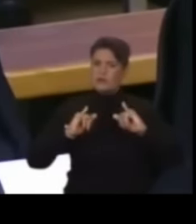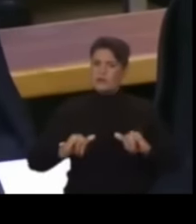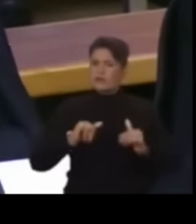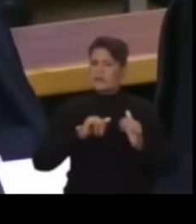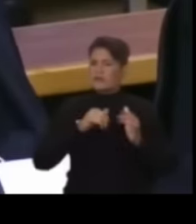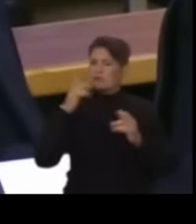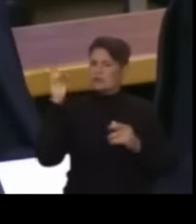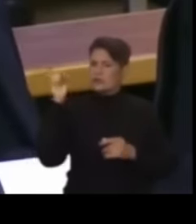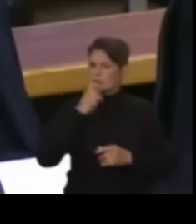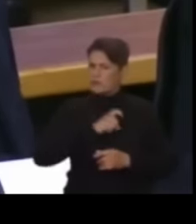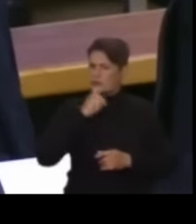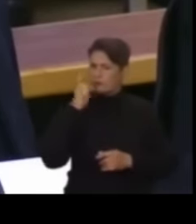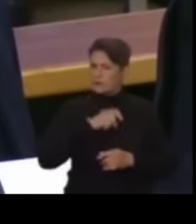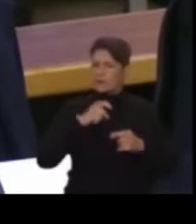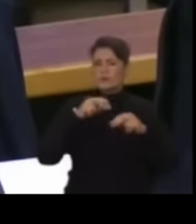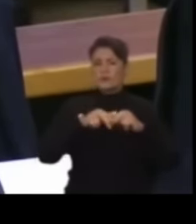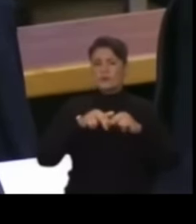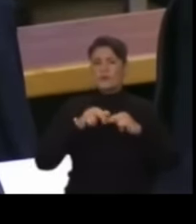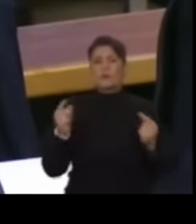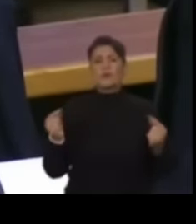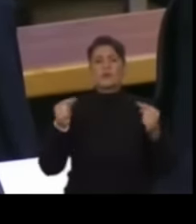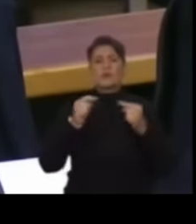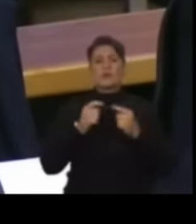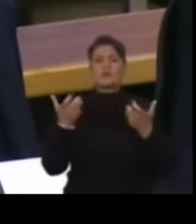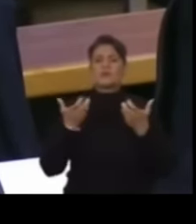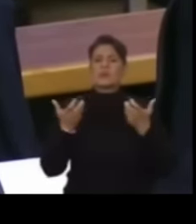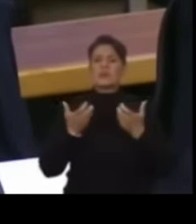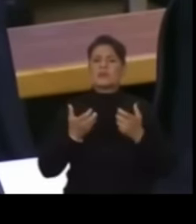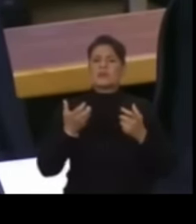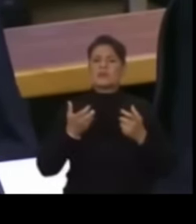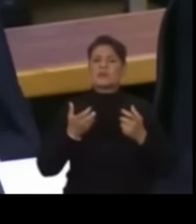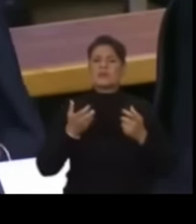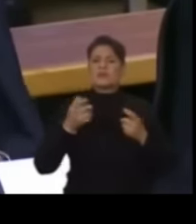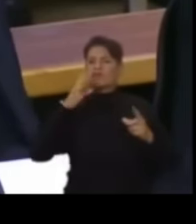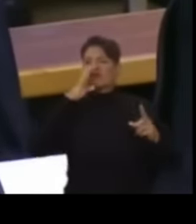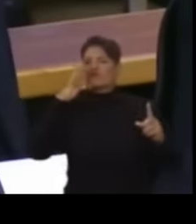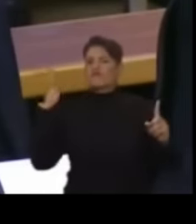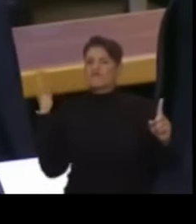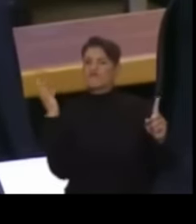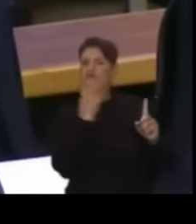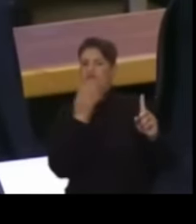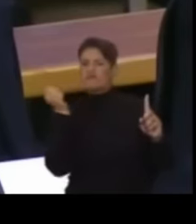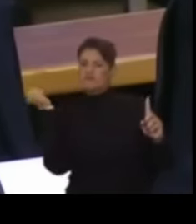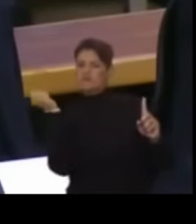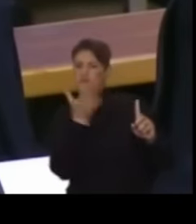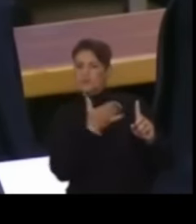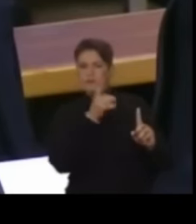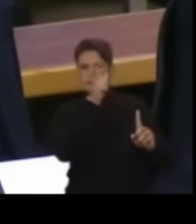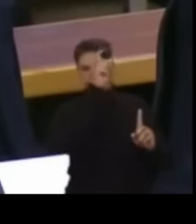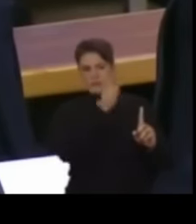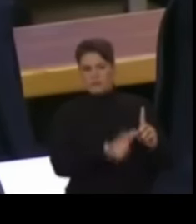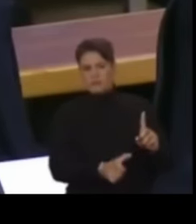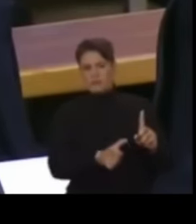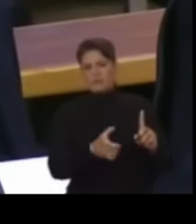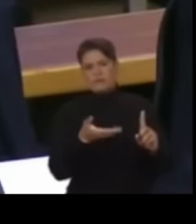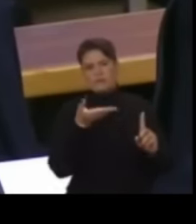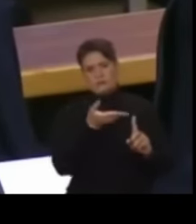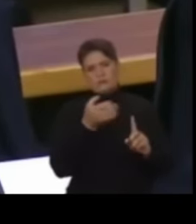tentar desacreditar o Supremo Tribunal Federal. Ah, a gente tá desacreditando, gente.